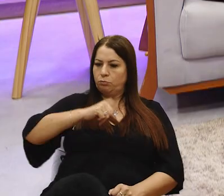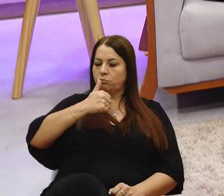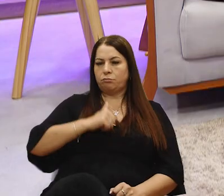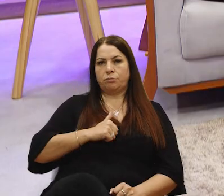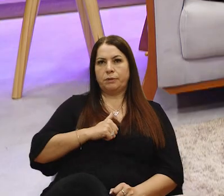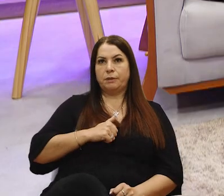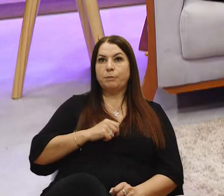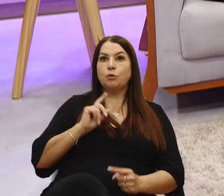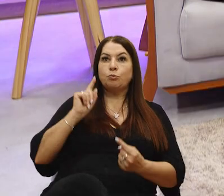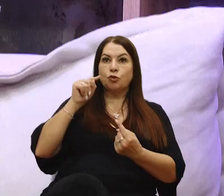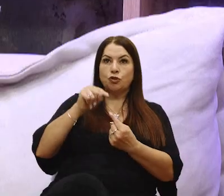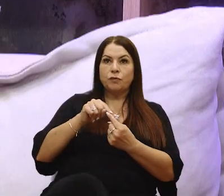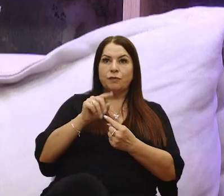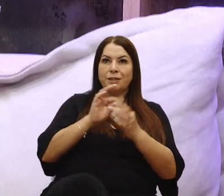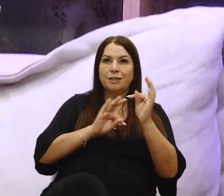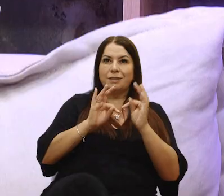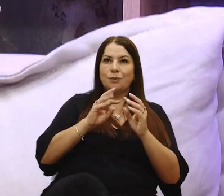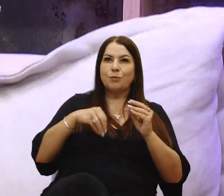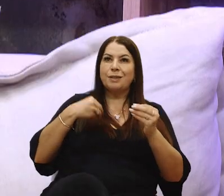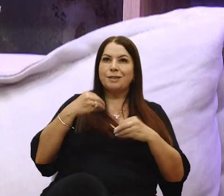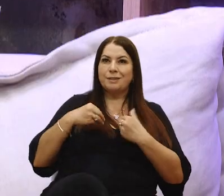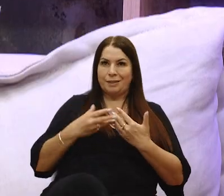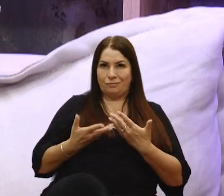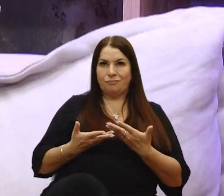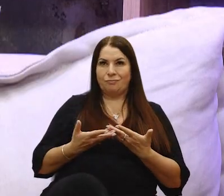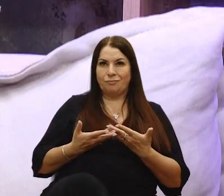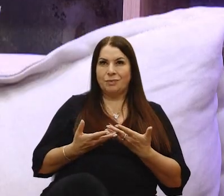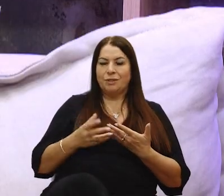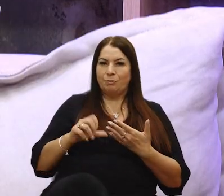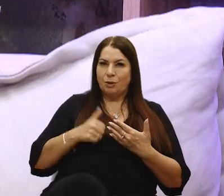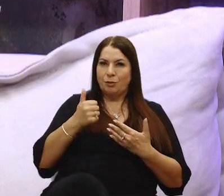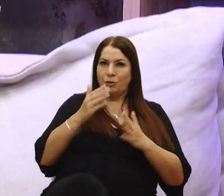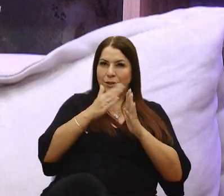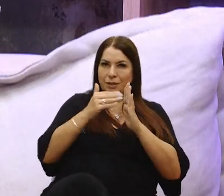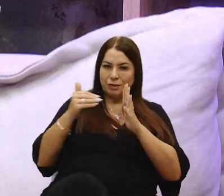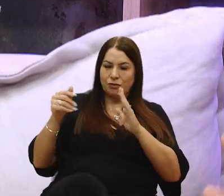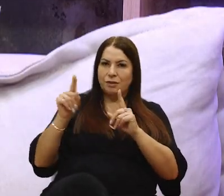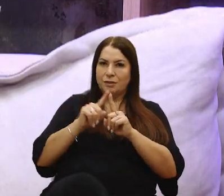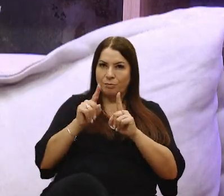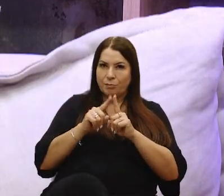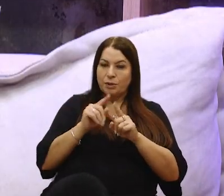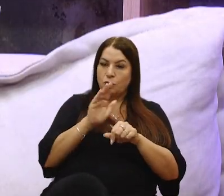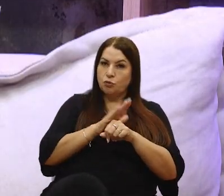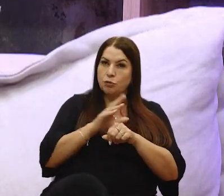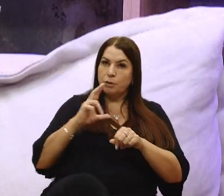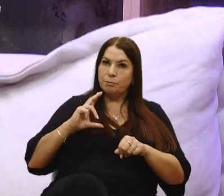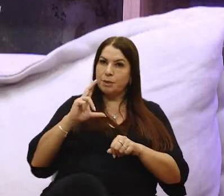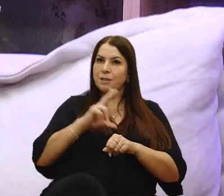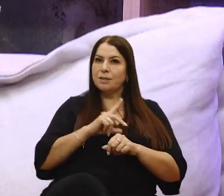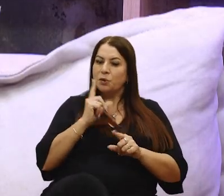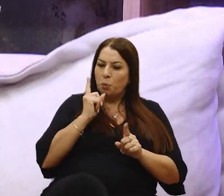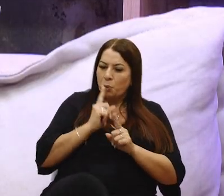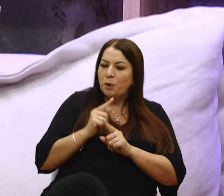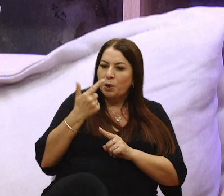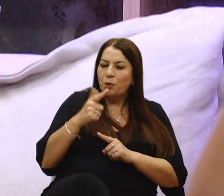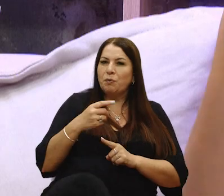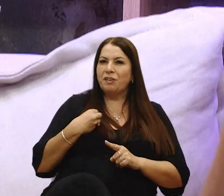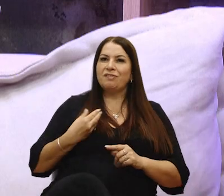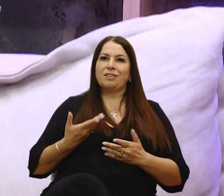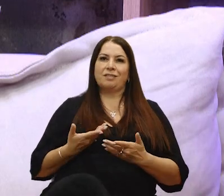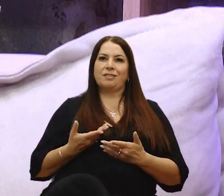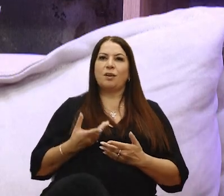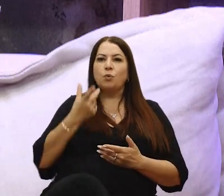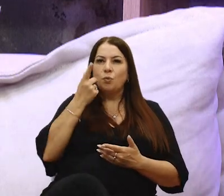de recuperar sua autoestima, mas o nosso objetivo é também tratar os sintomas. Então a gente melhora a estética, mas a gente também ajuda essa paciente a